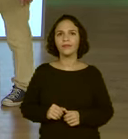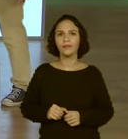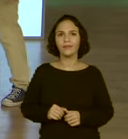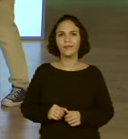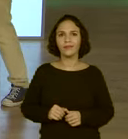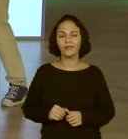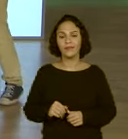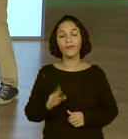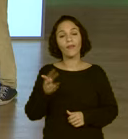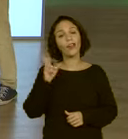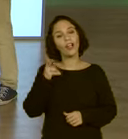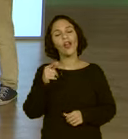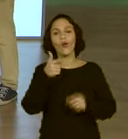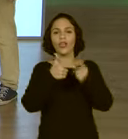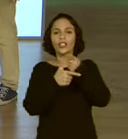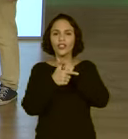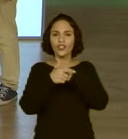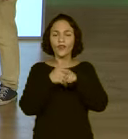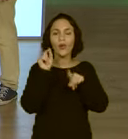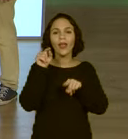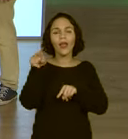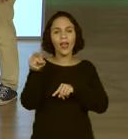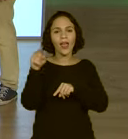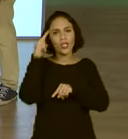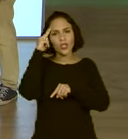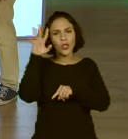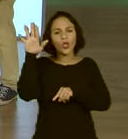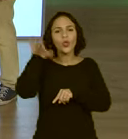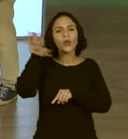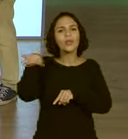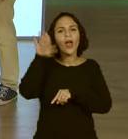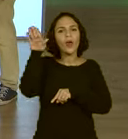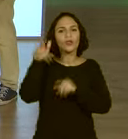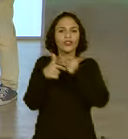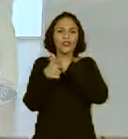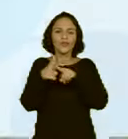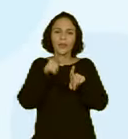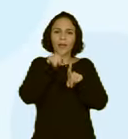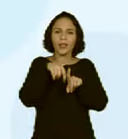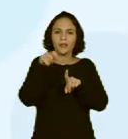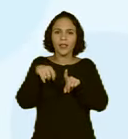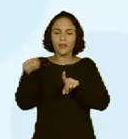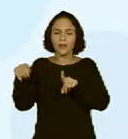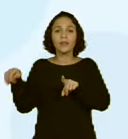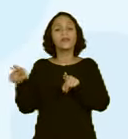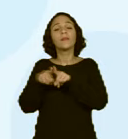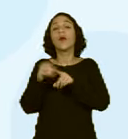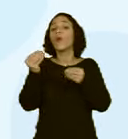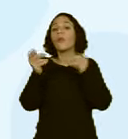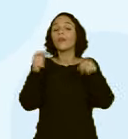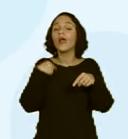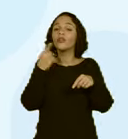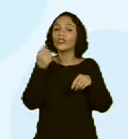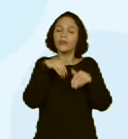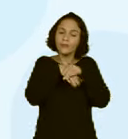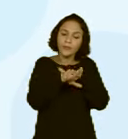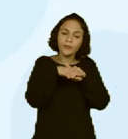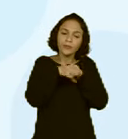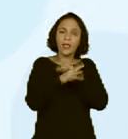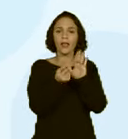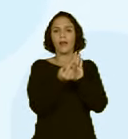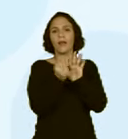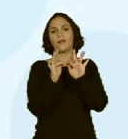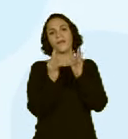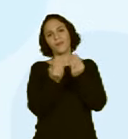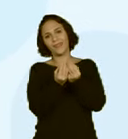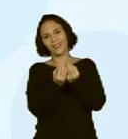aqui a gente já falou, dividir o valor do sonho e avalie a sua possibilidade de juntar dinheiro conforme o orçamento da família,